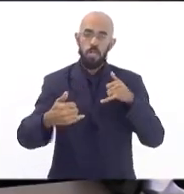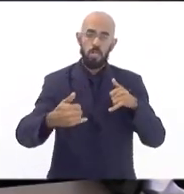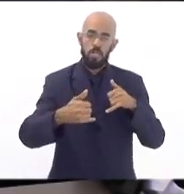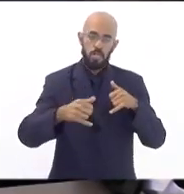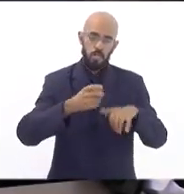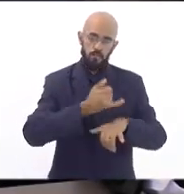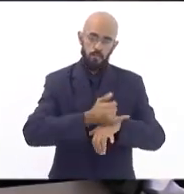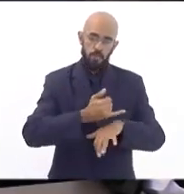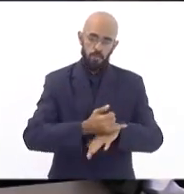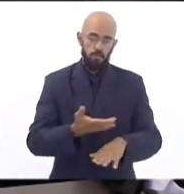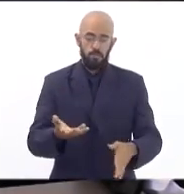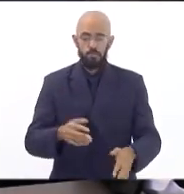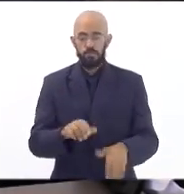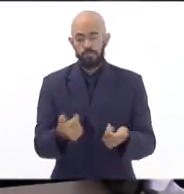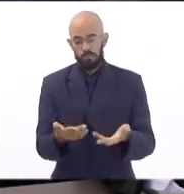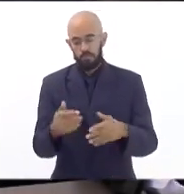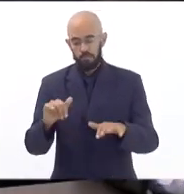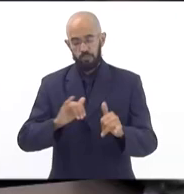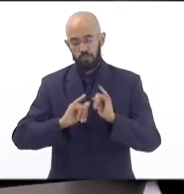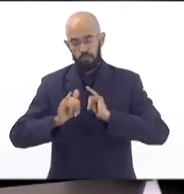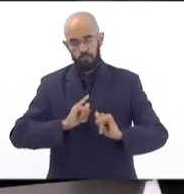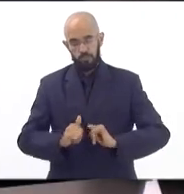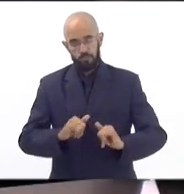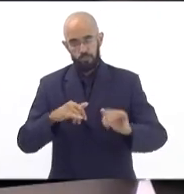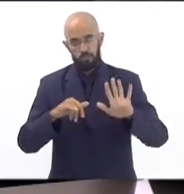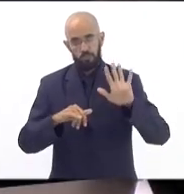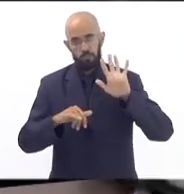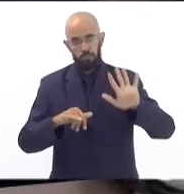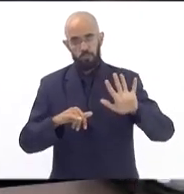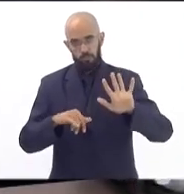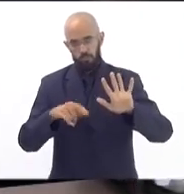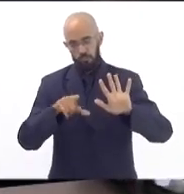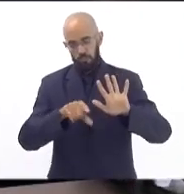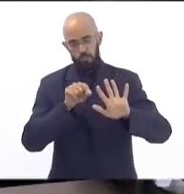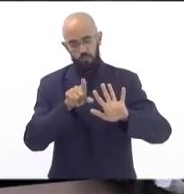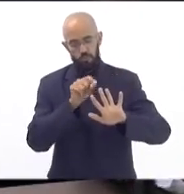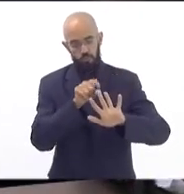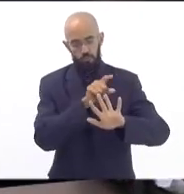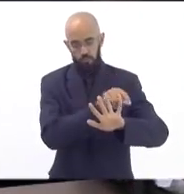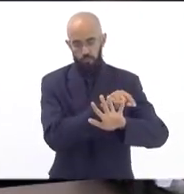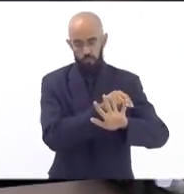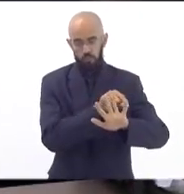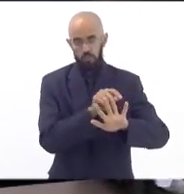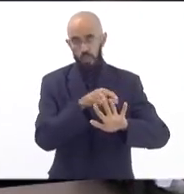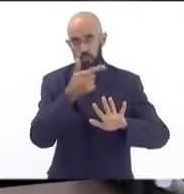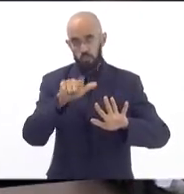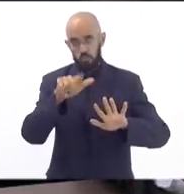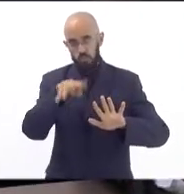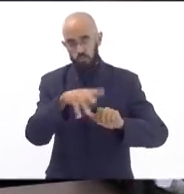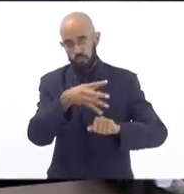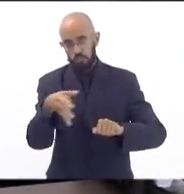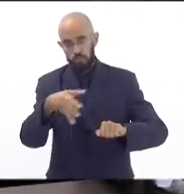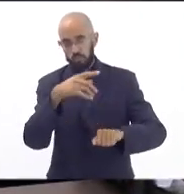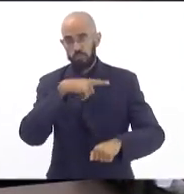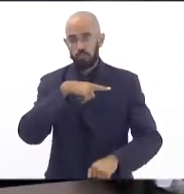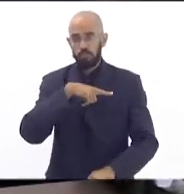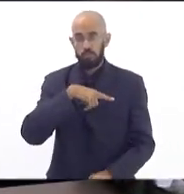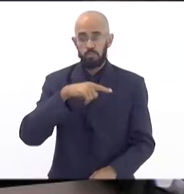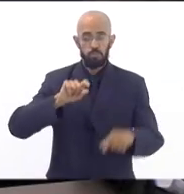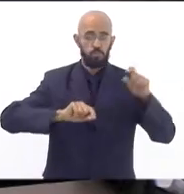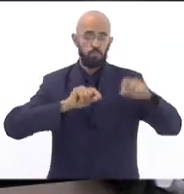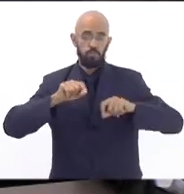que estão nessas tabelas eles estão aglutinadas por esses cinco para poder assistir opções as outras tabelas falam especificamente sobre